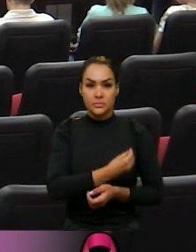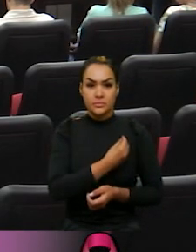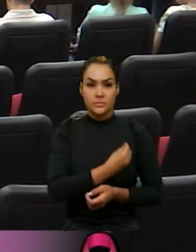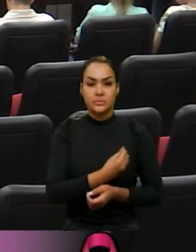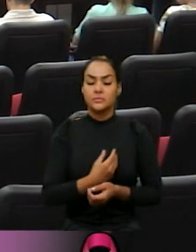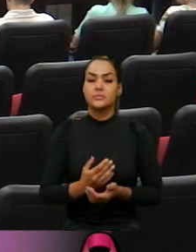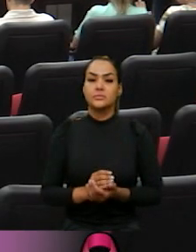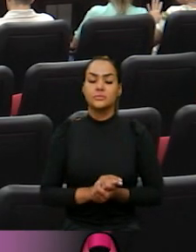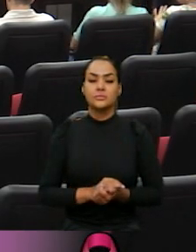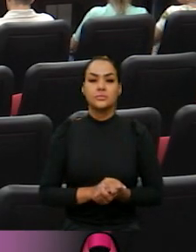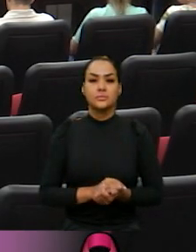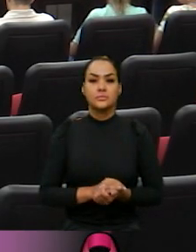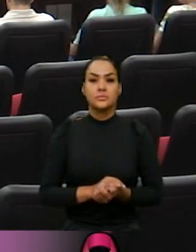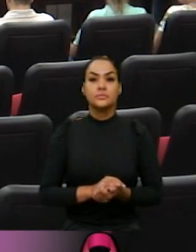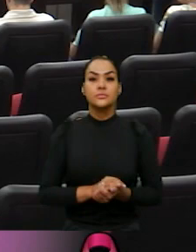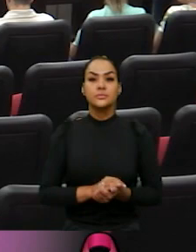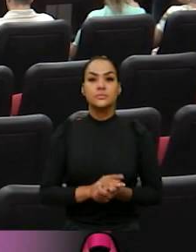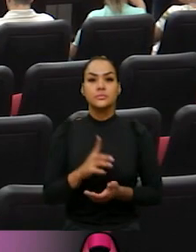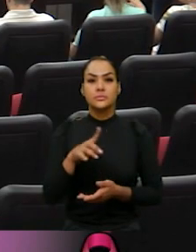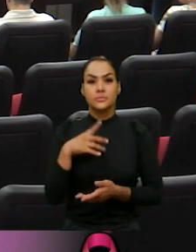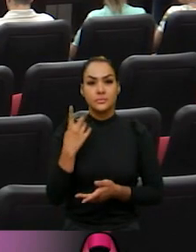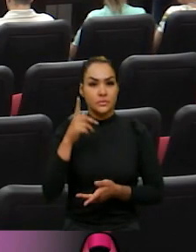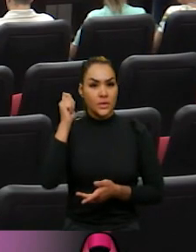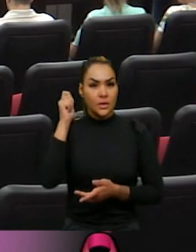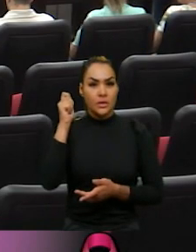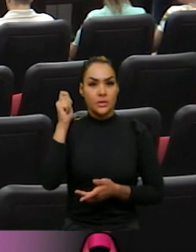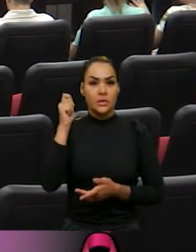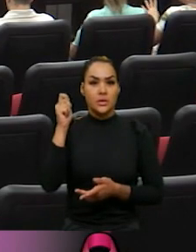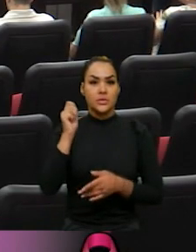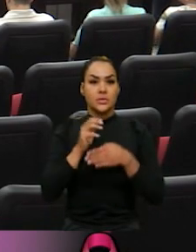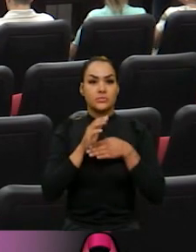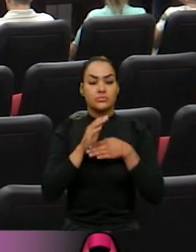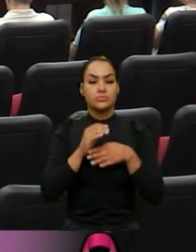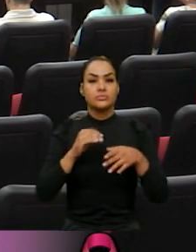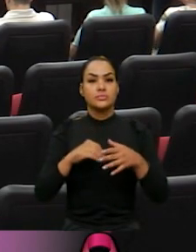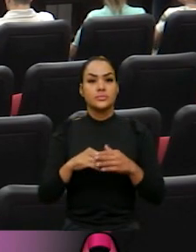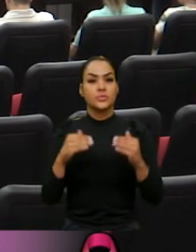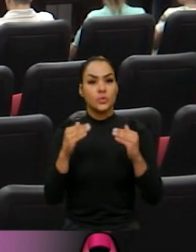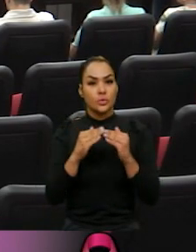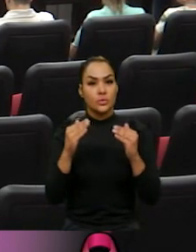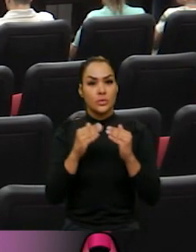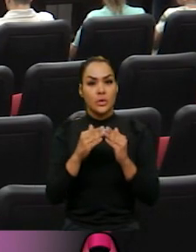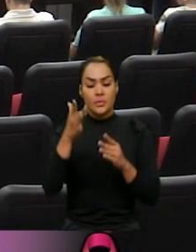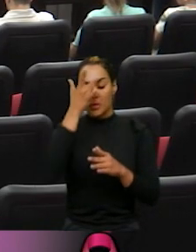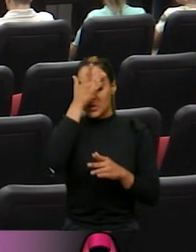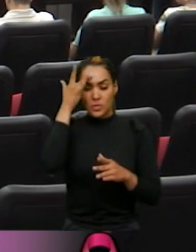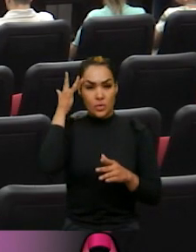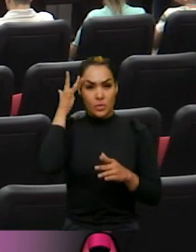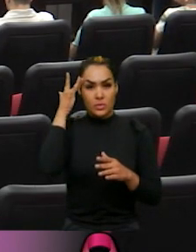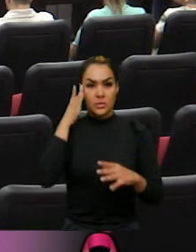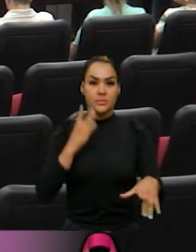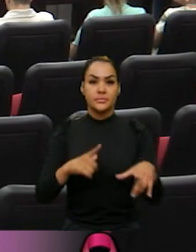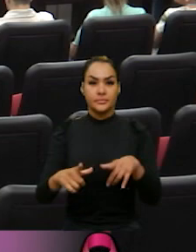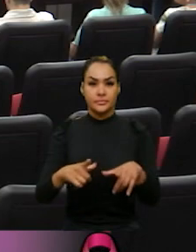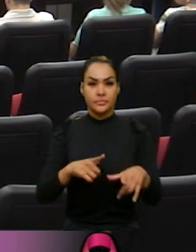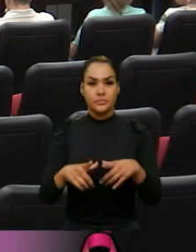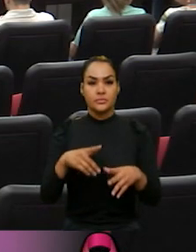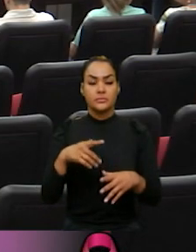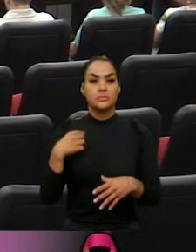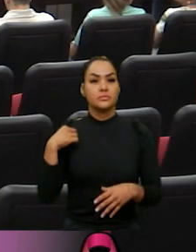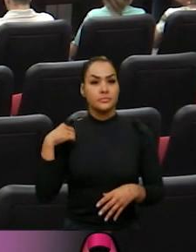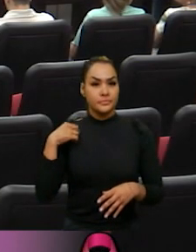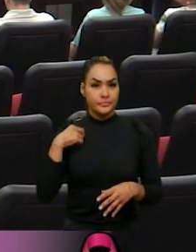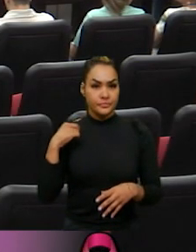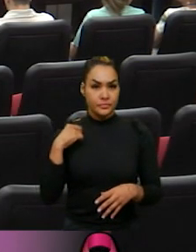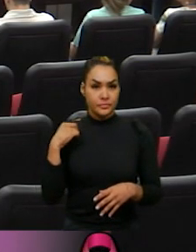a nossa manifestação de apreço às pessoas que integram o conjunto de voluntários, do voluntariado da nossa cidade, do